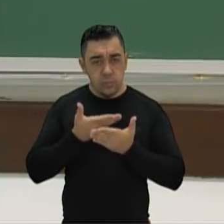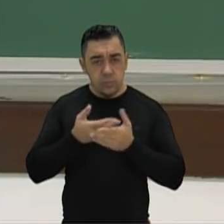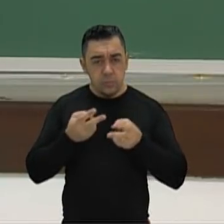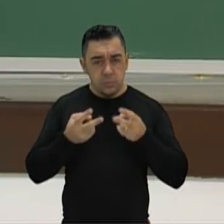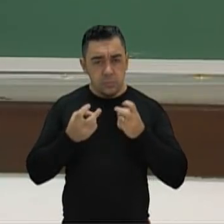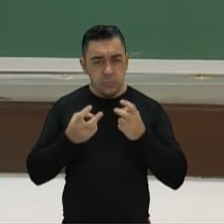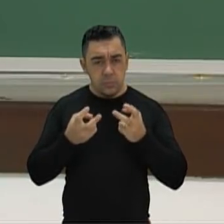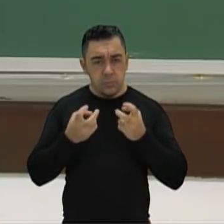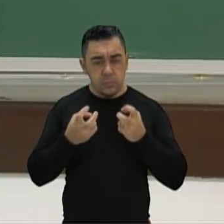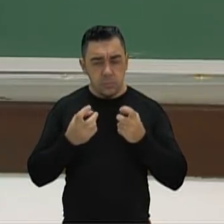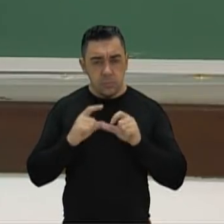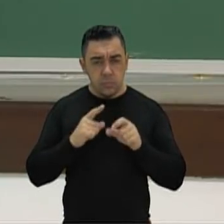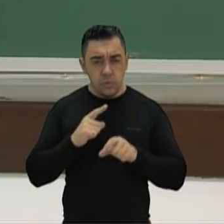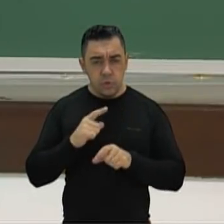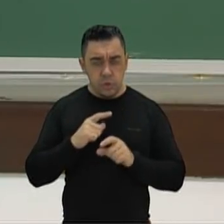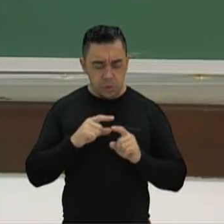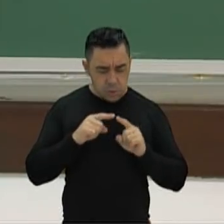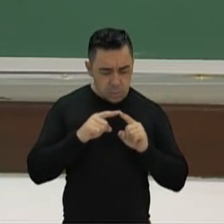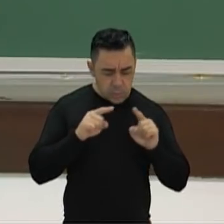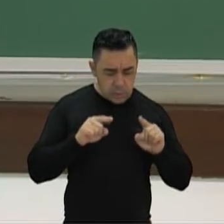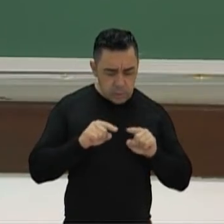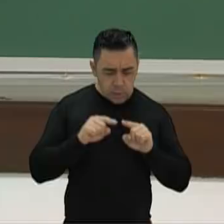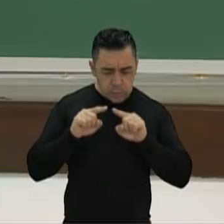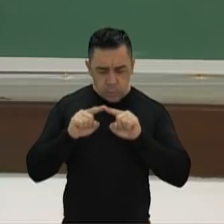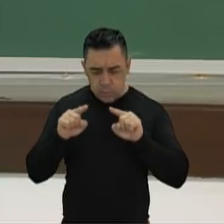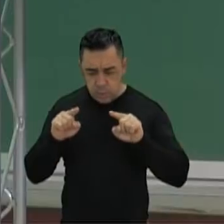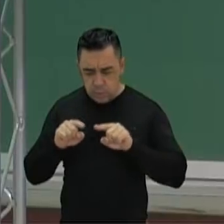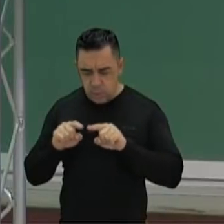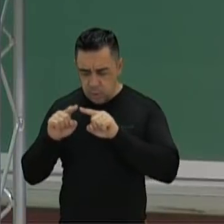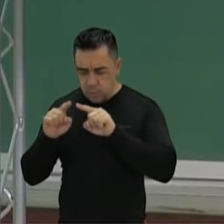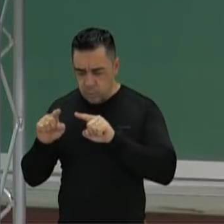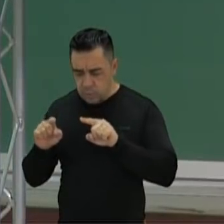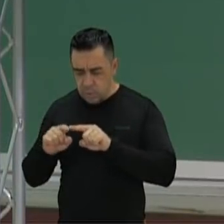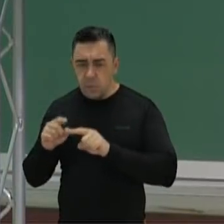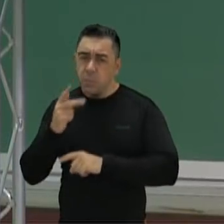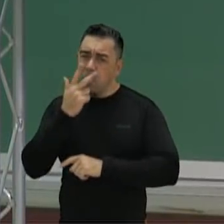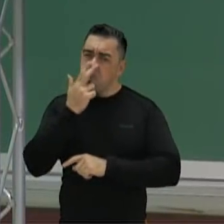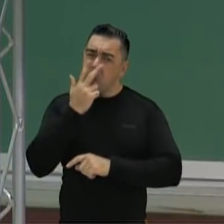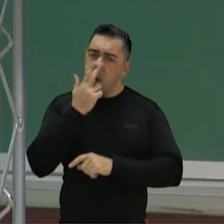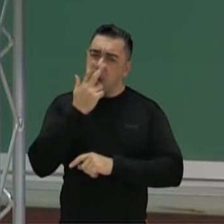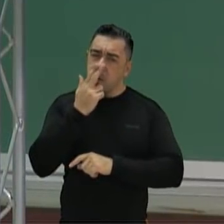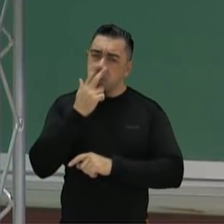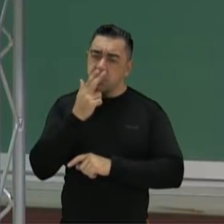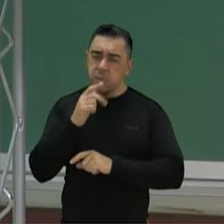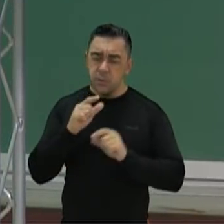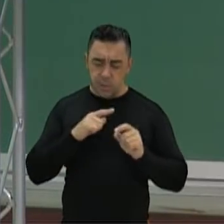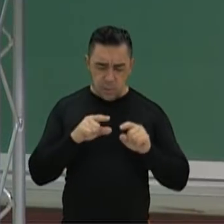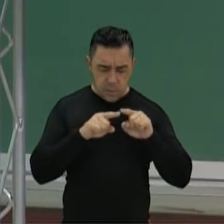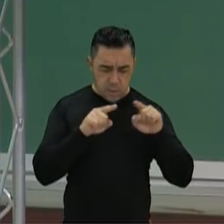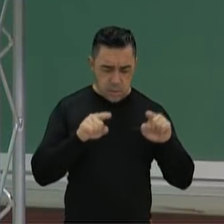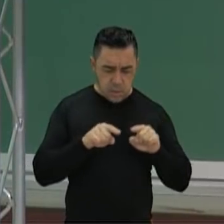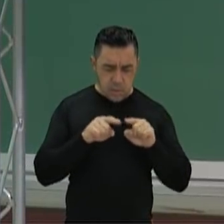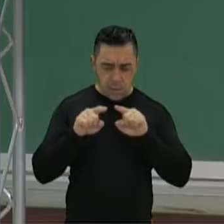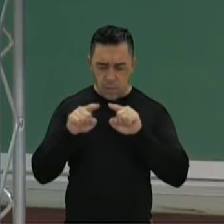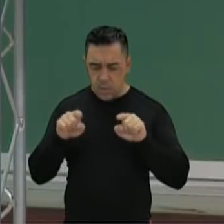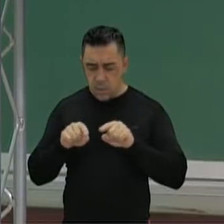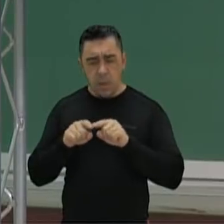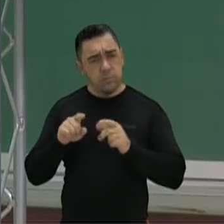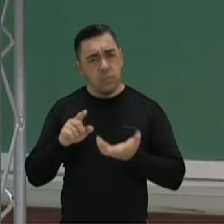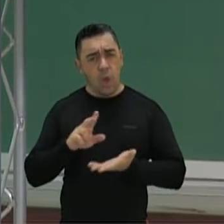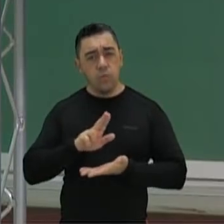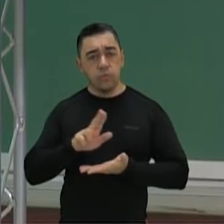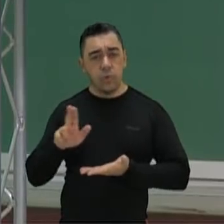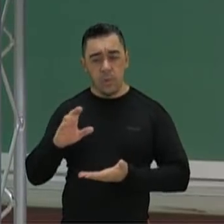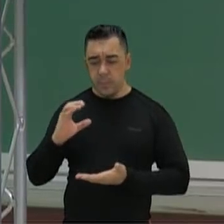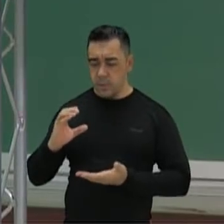pequenos quadradinhos que lembravam pequenos quartos. E ele deu o nome de célula. E